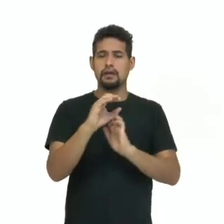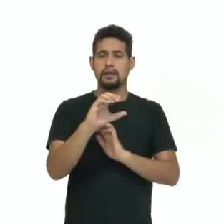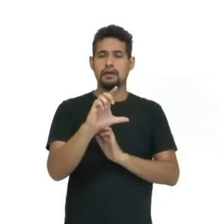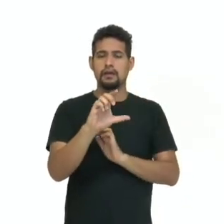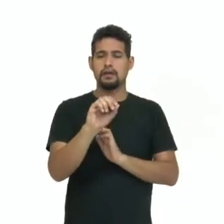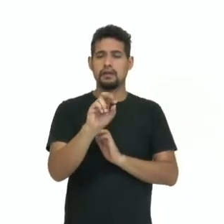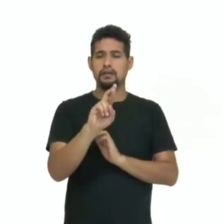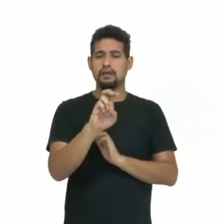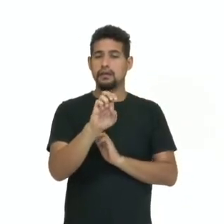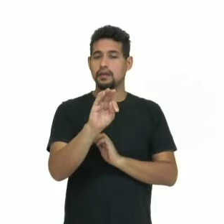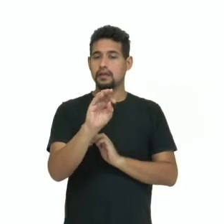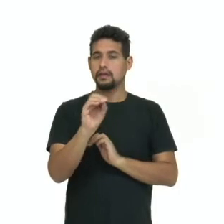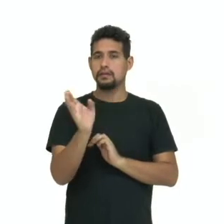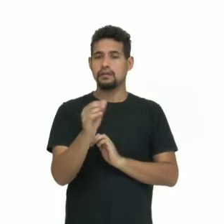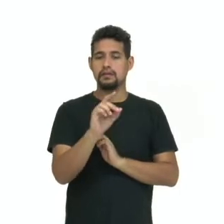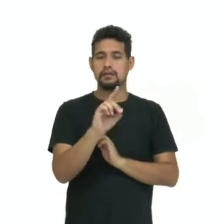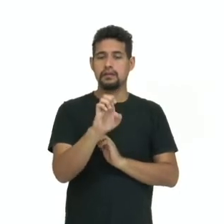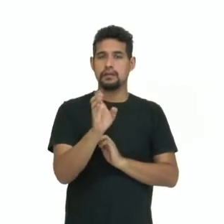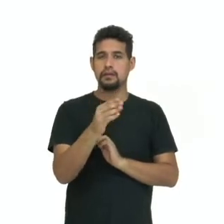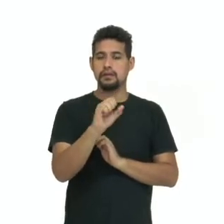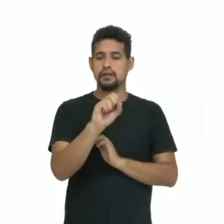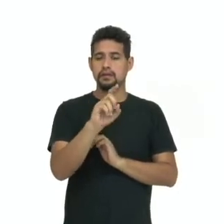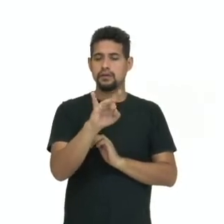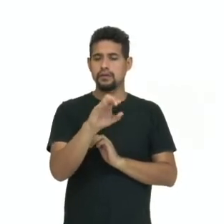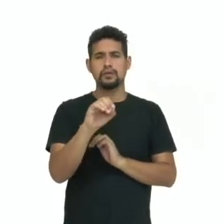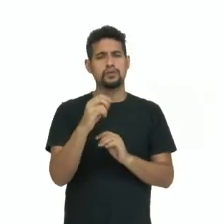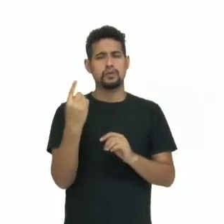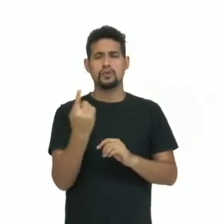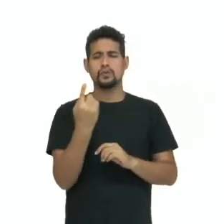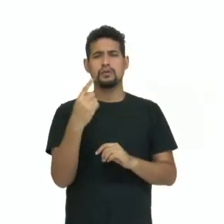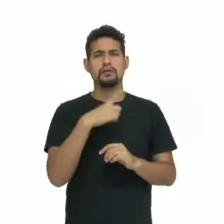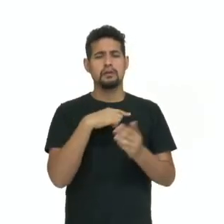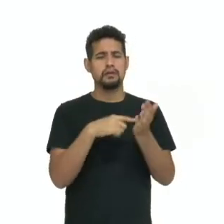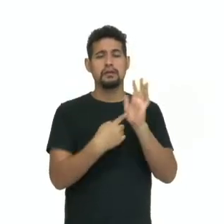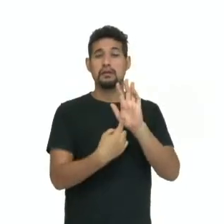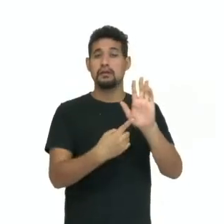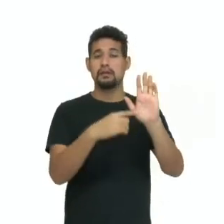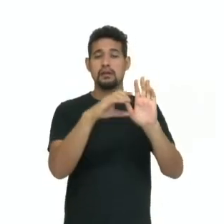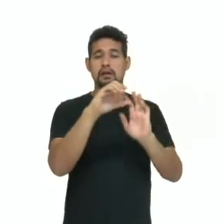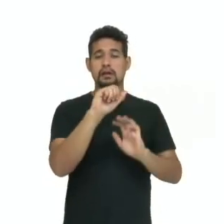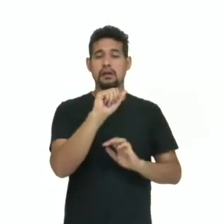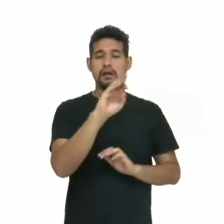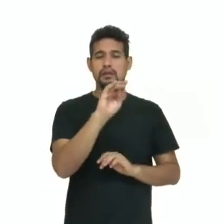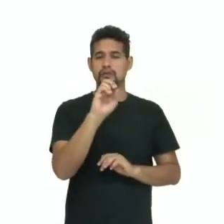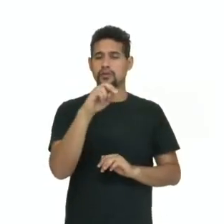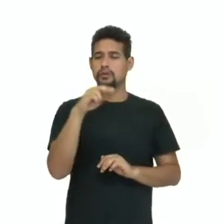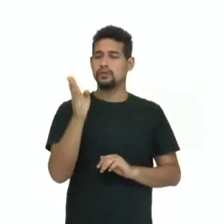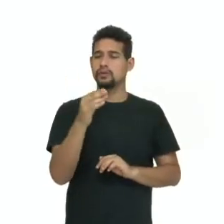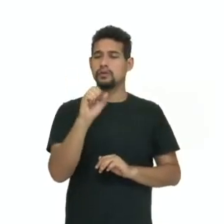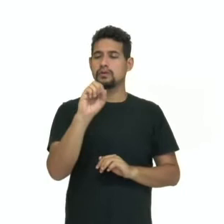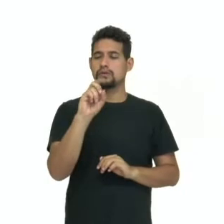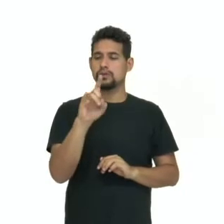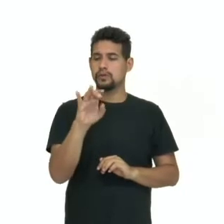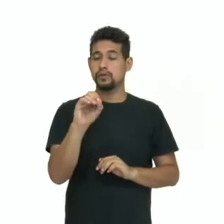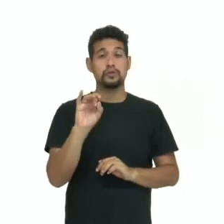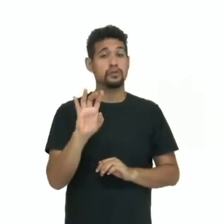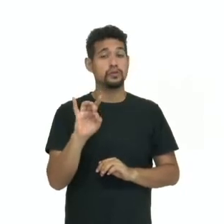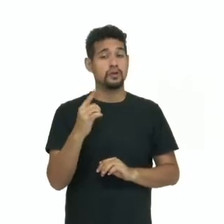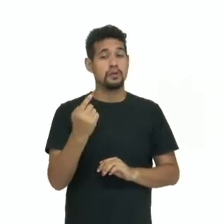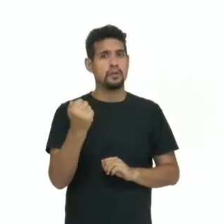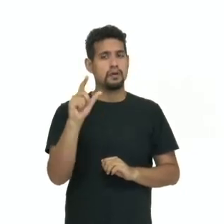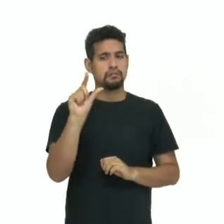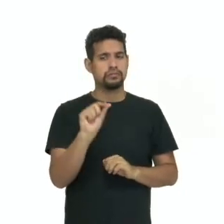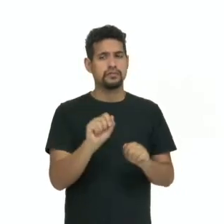sódio fundido. O único cátion presente no meio é o cátion sódio, logo, apenas ele pode